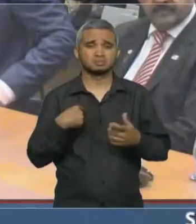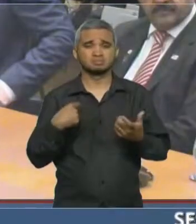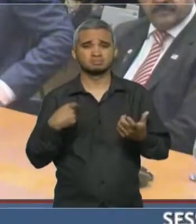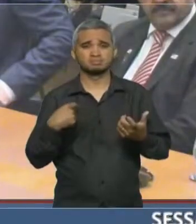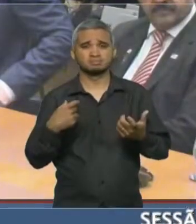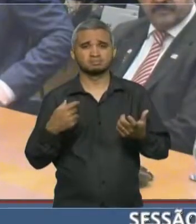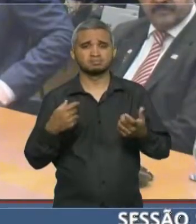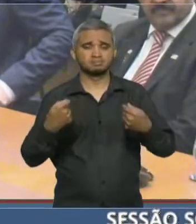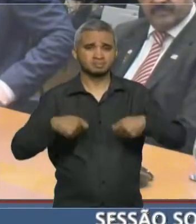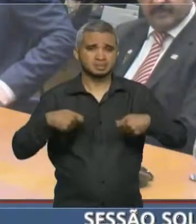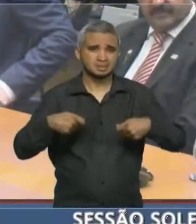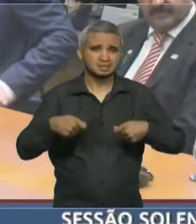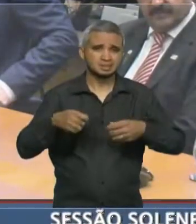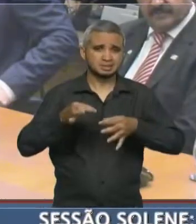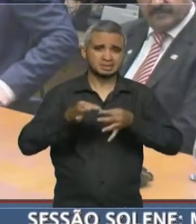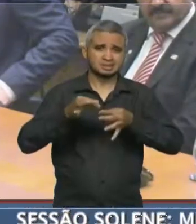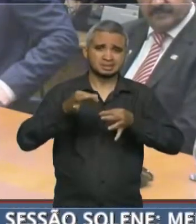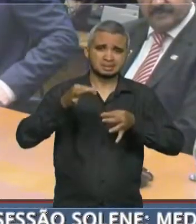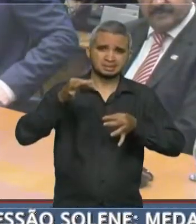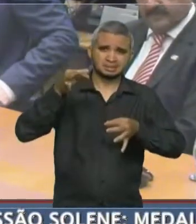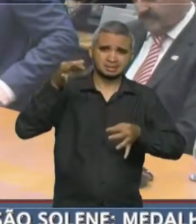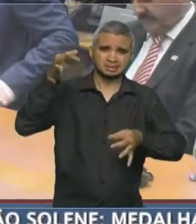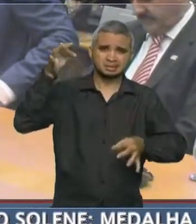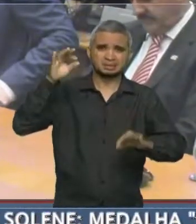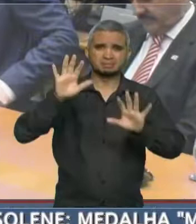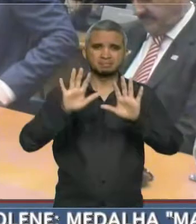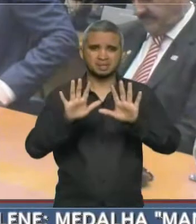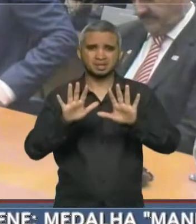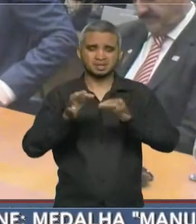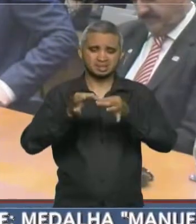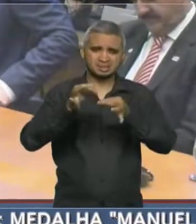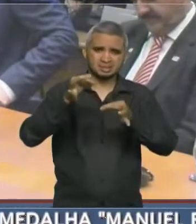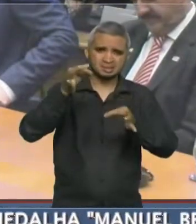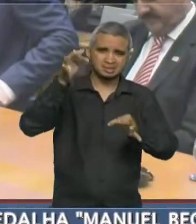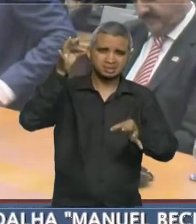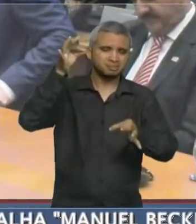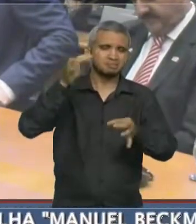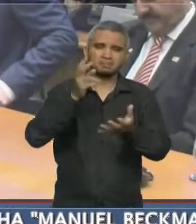tarde, daria para falar sobre Vossa Excelência.